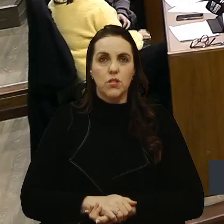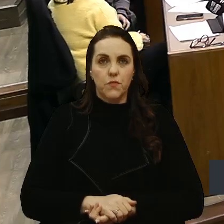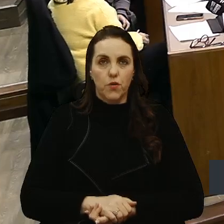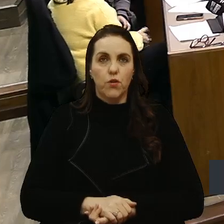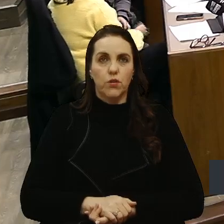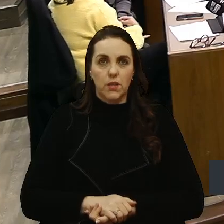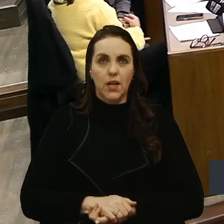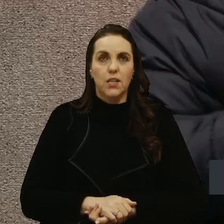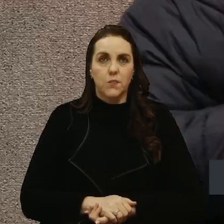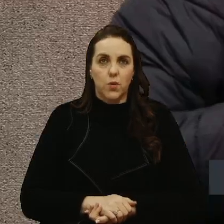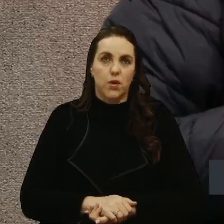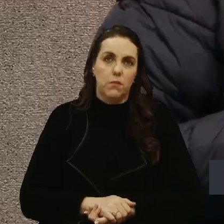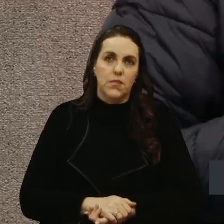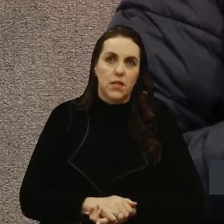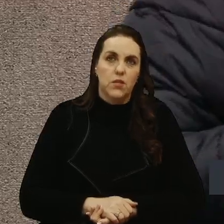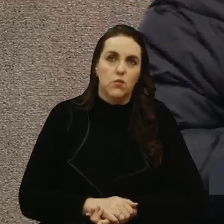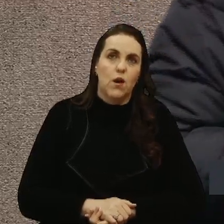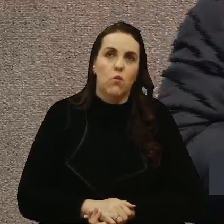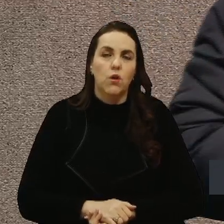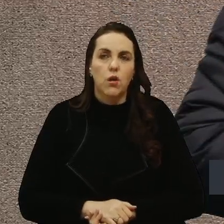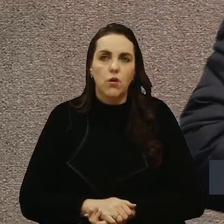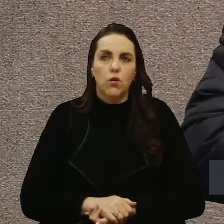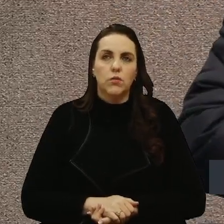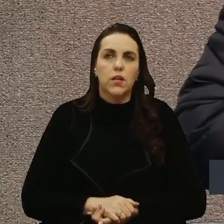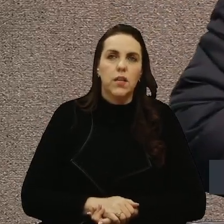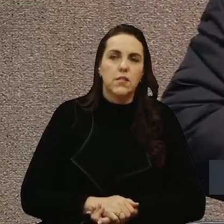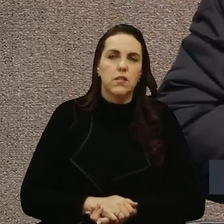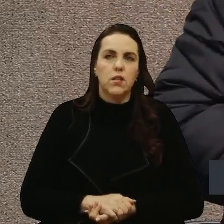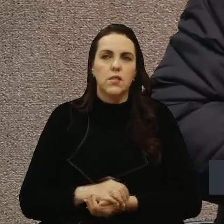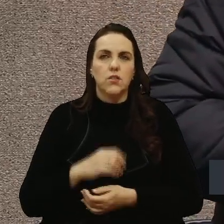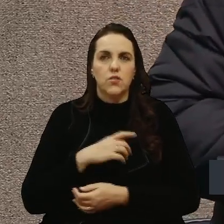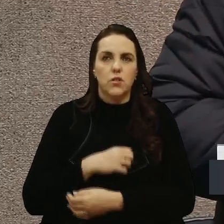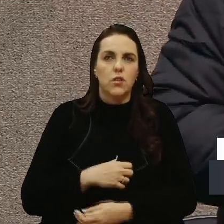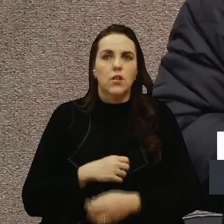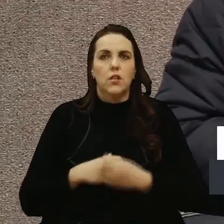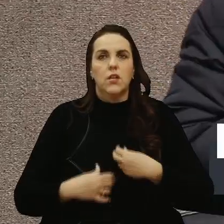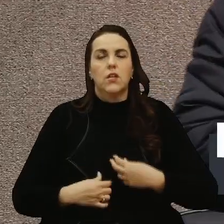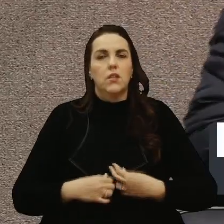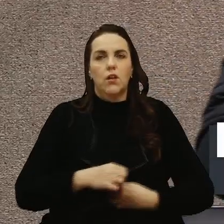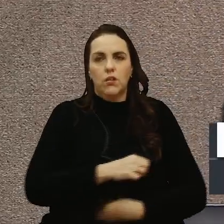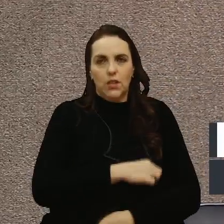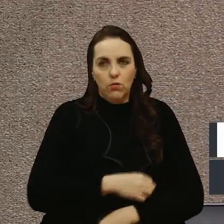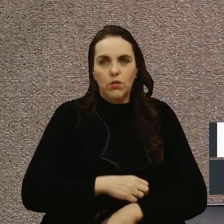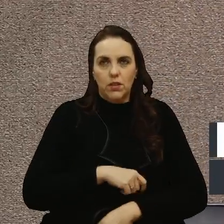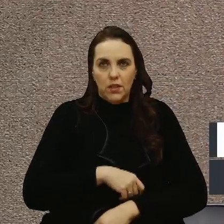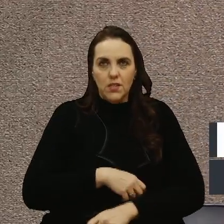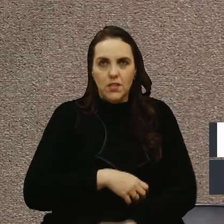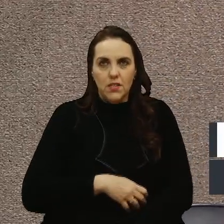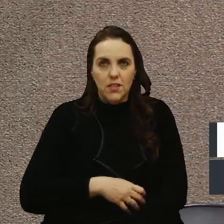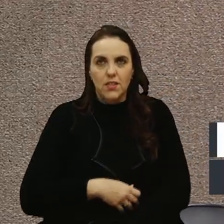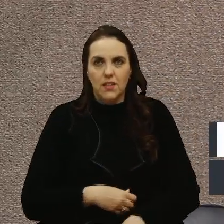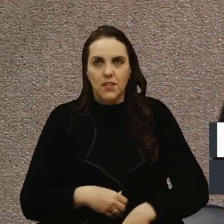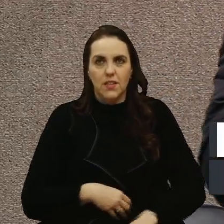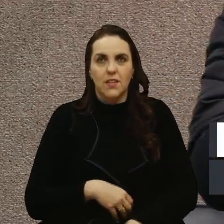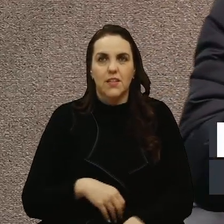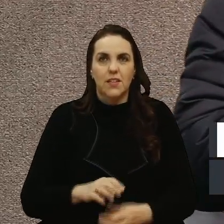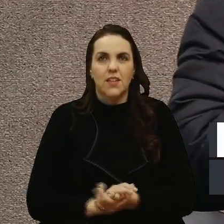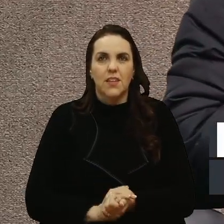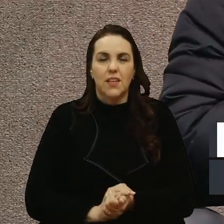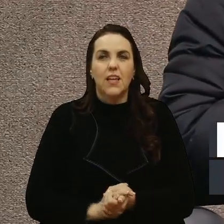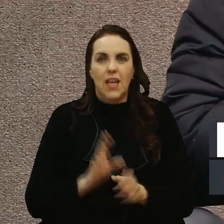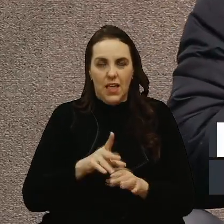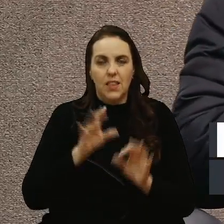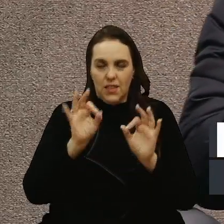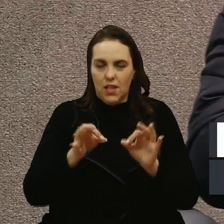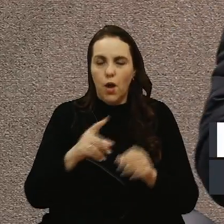Parabenizar a vereadora Daiane pelo projeto da sua autoria, que busca justamente vedar a nomeação para cargos em comissão e provimento efetivo de